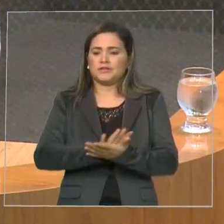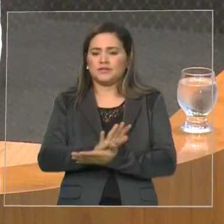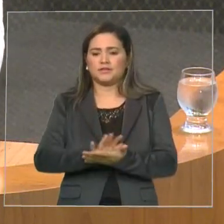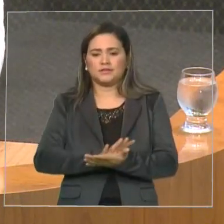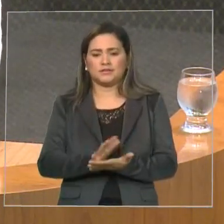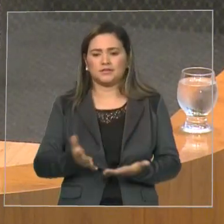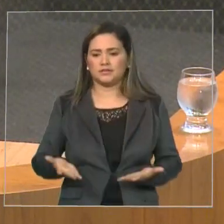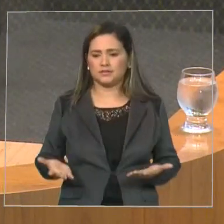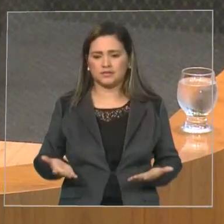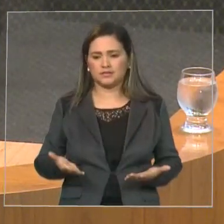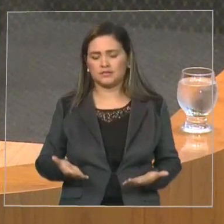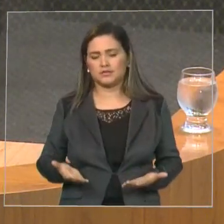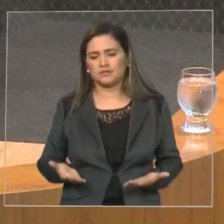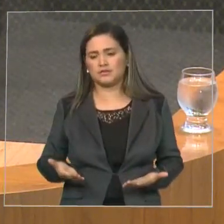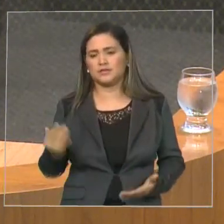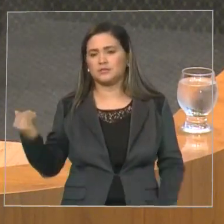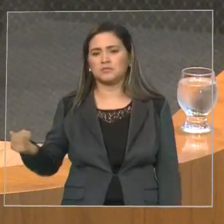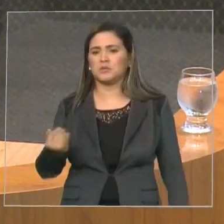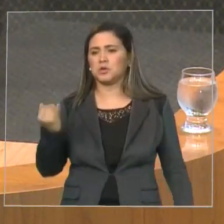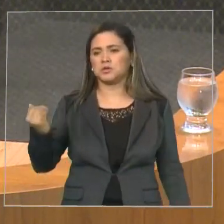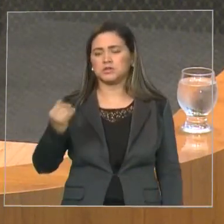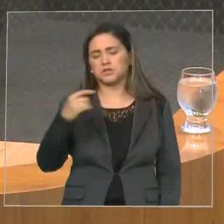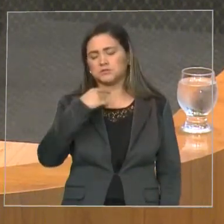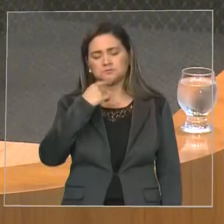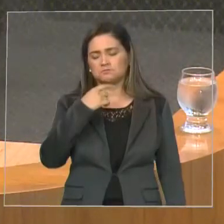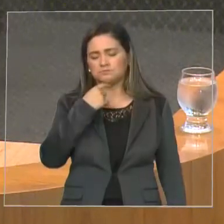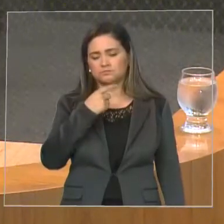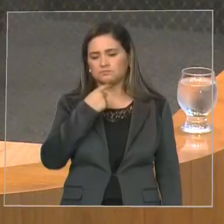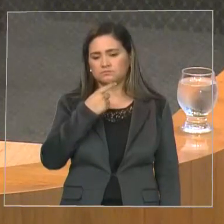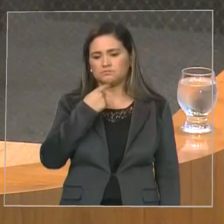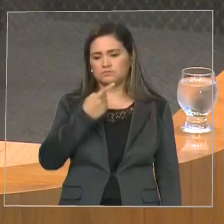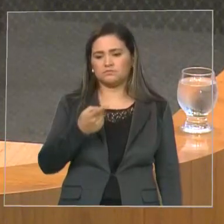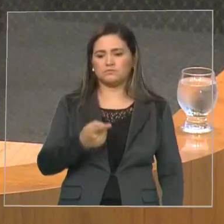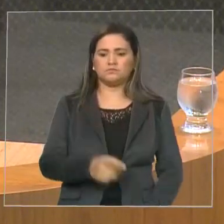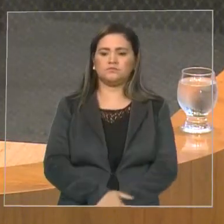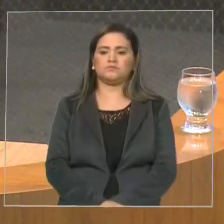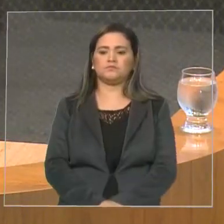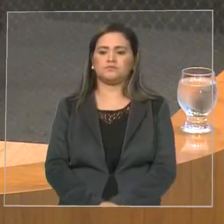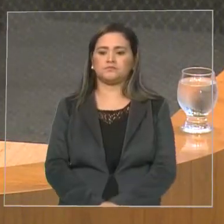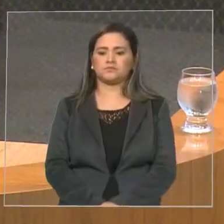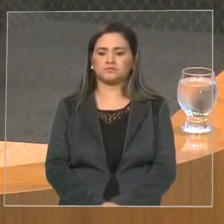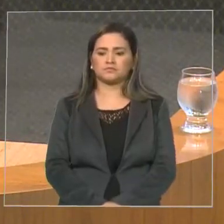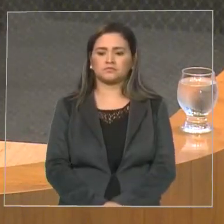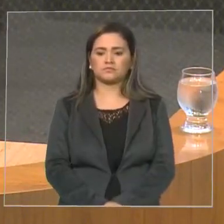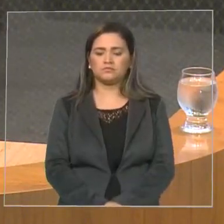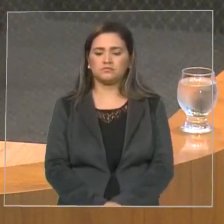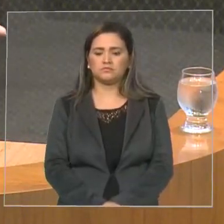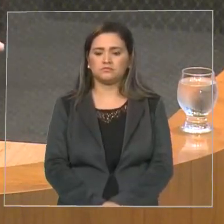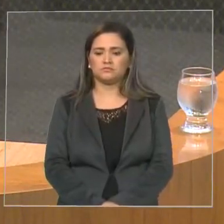Ele não serve ali, ele não é nada. Ele é completamente,